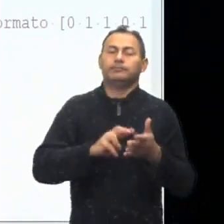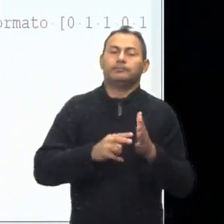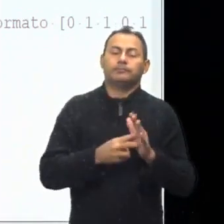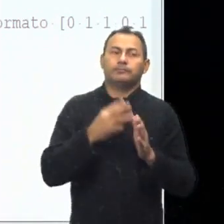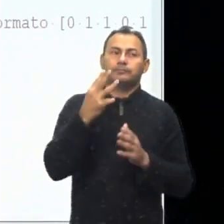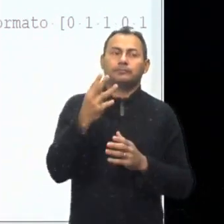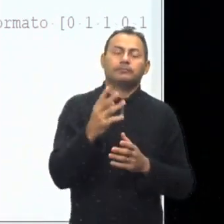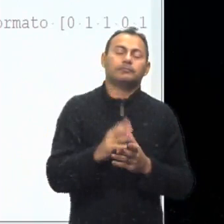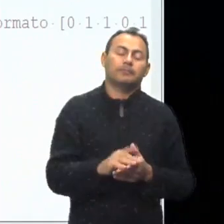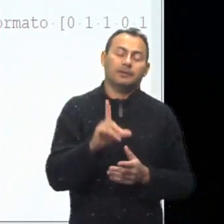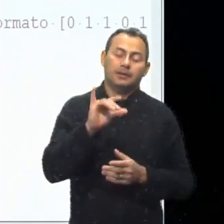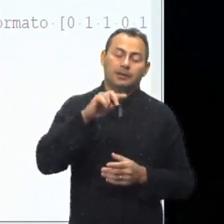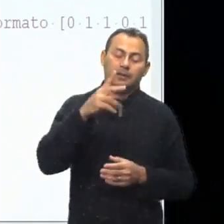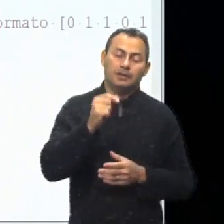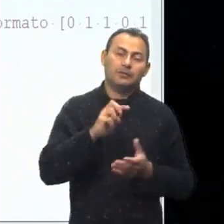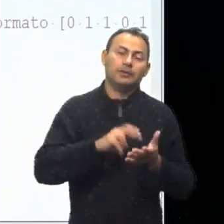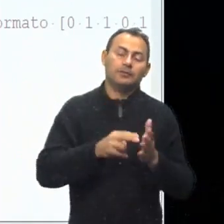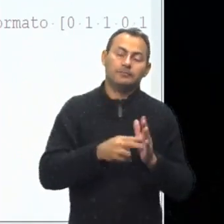linhas?